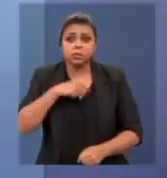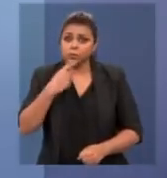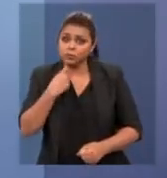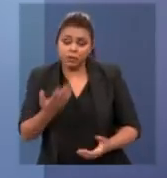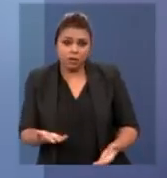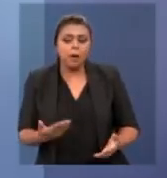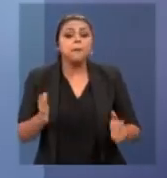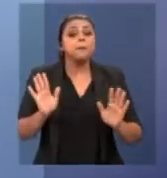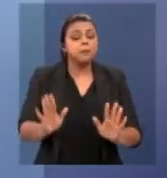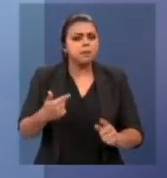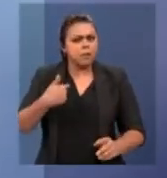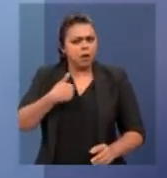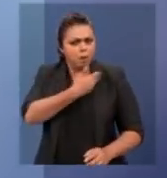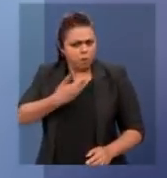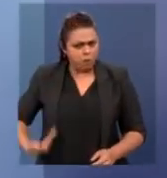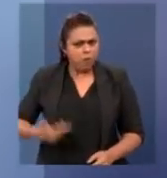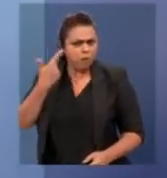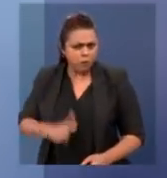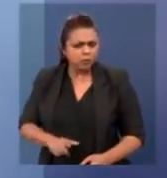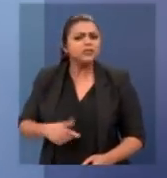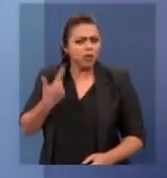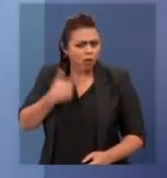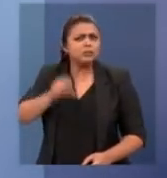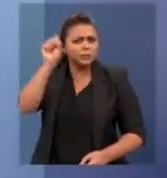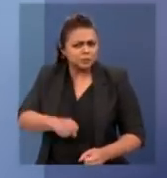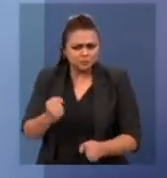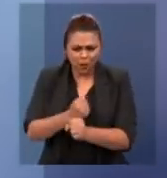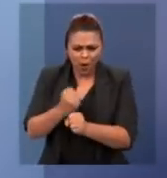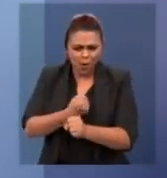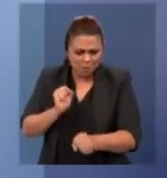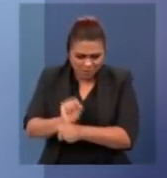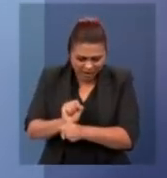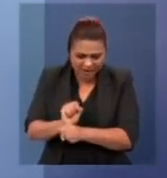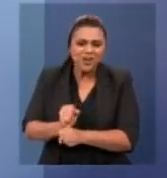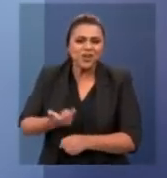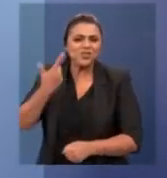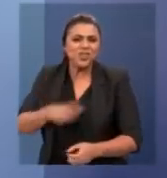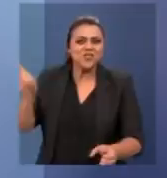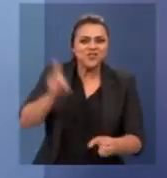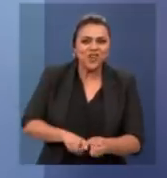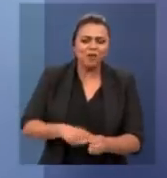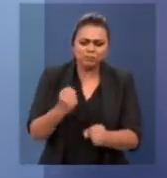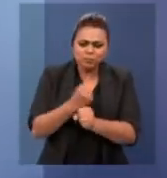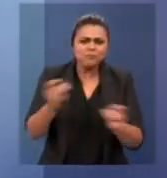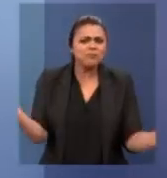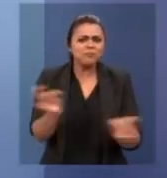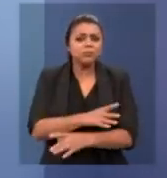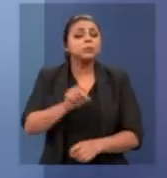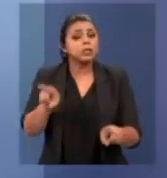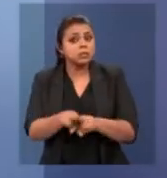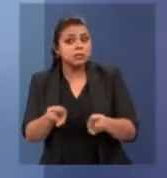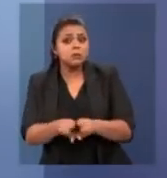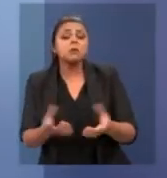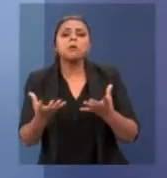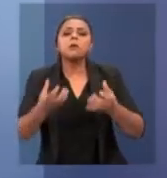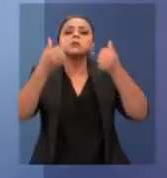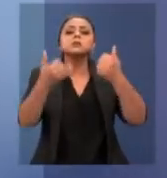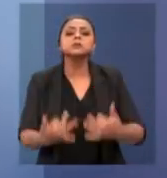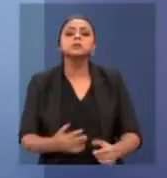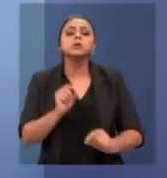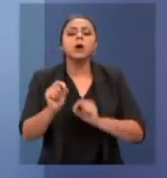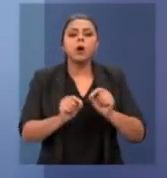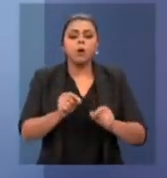o estado vou concluir essas obras dentro desse plano de investimento em infraestrutura também quero explicar pra